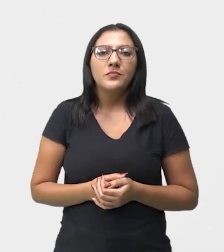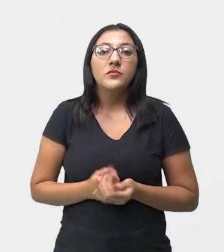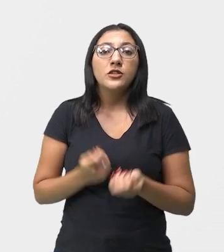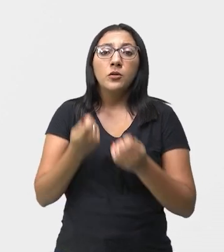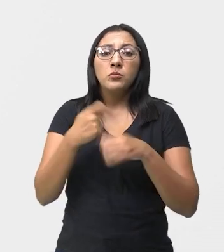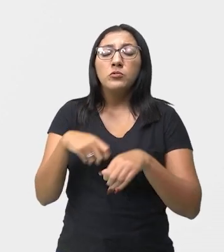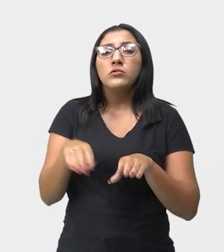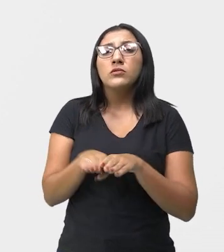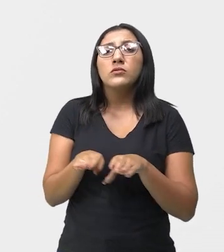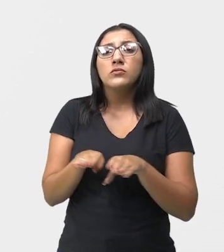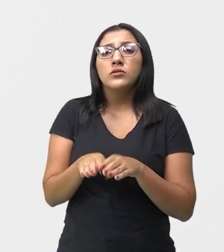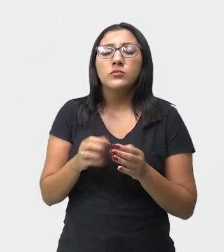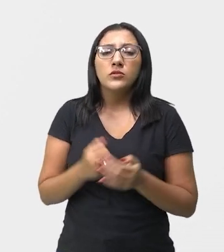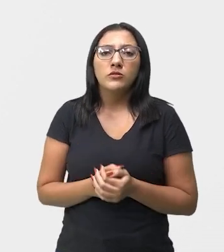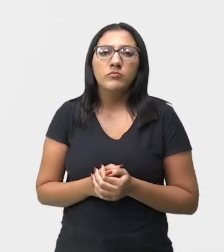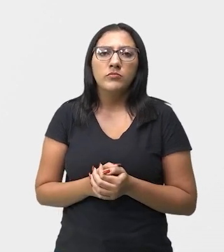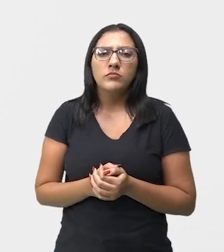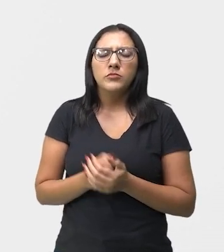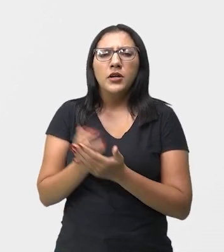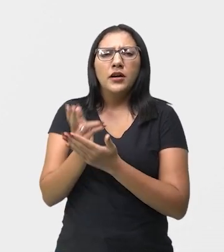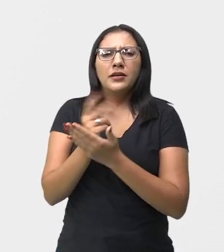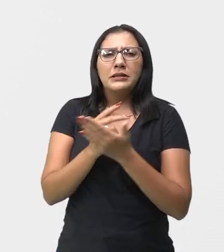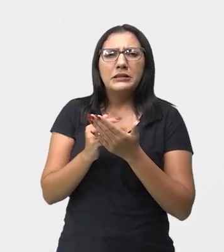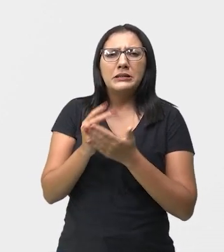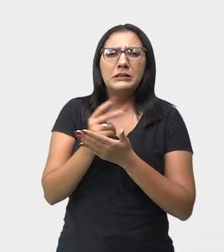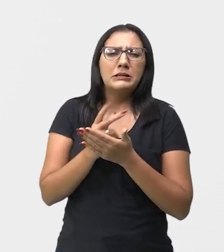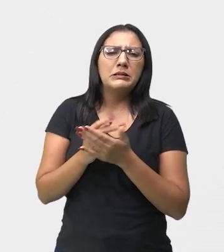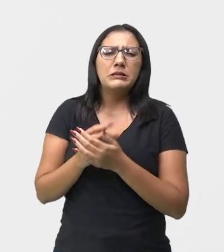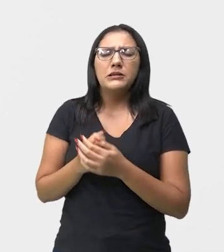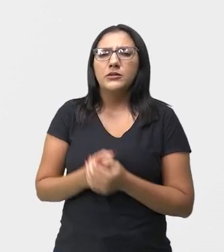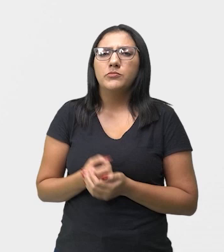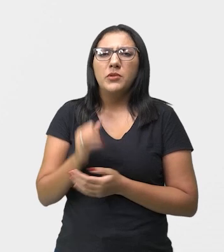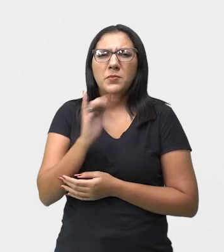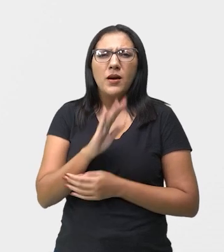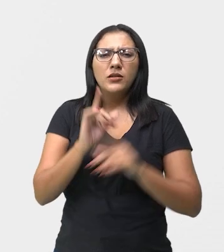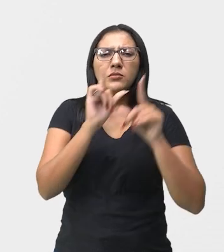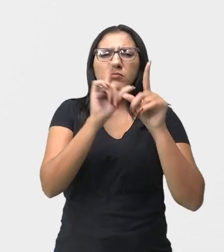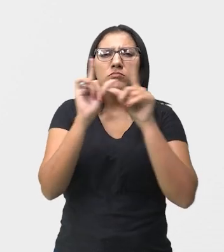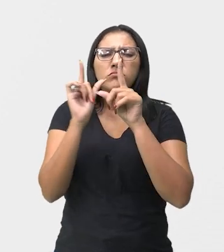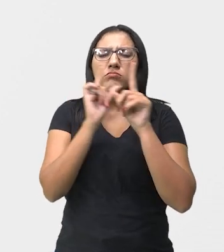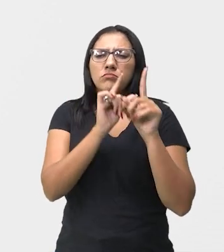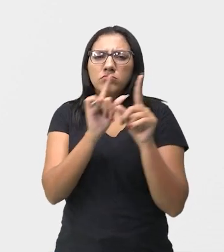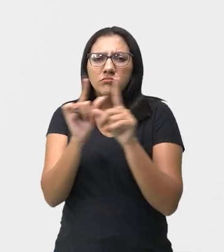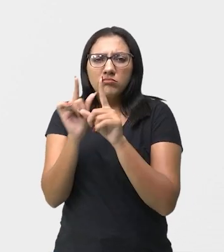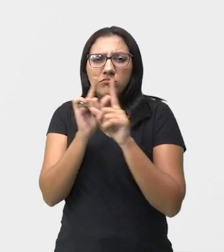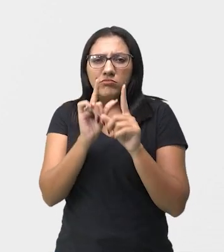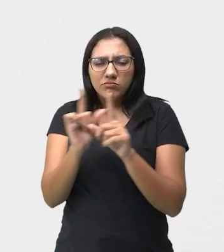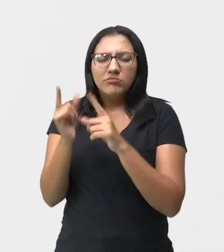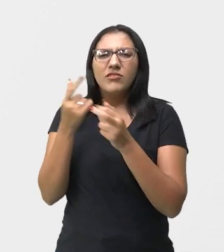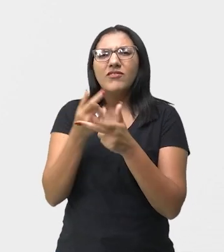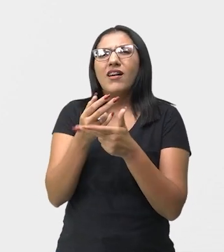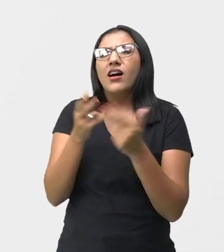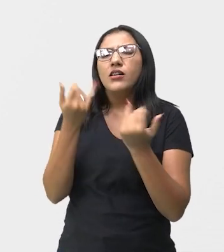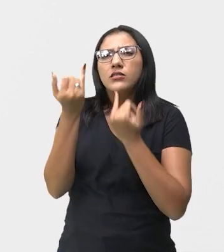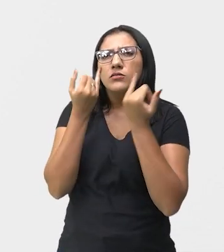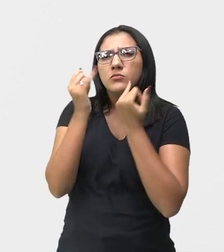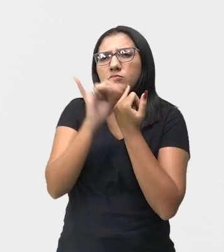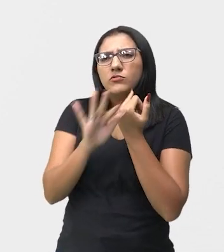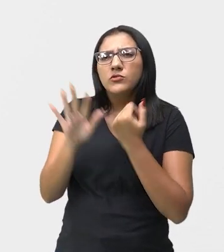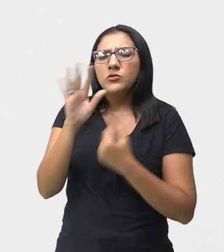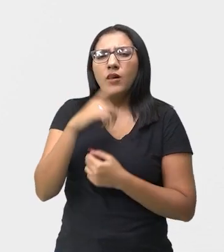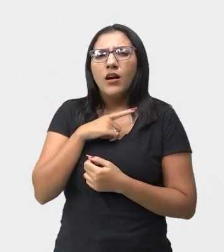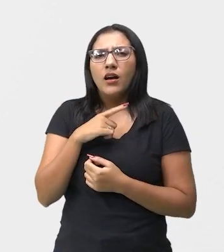informação com os cigarros, né, que representam aí o tabagismo, não é? É possível inserir no infográfico algum tipo